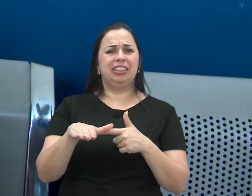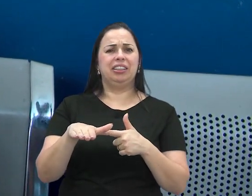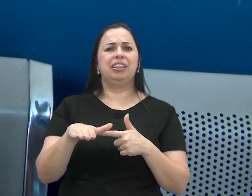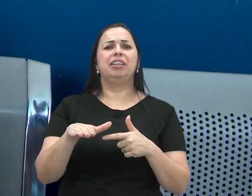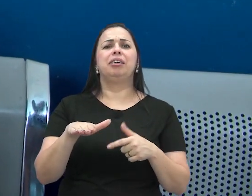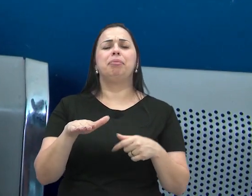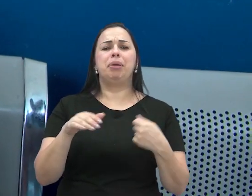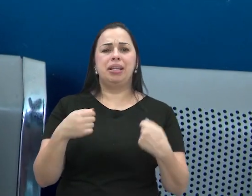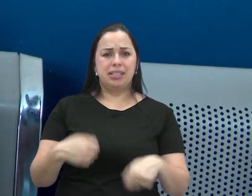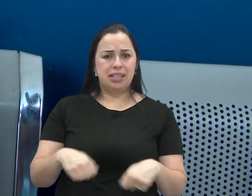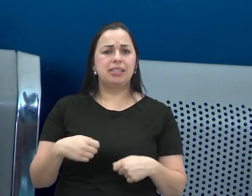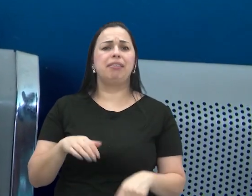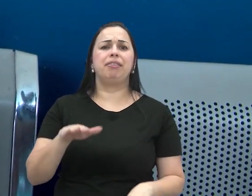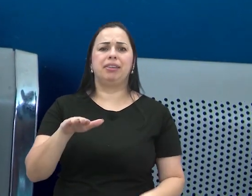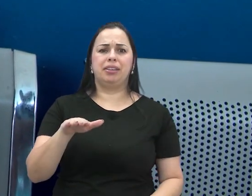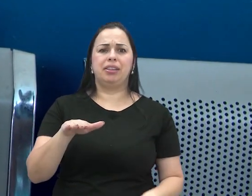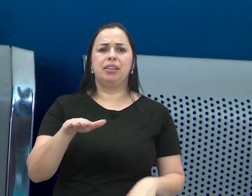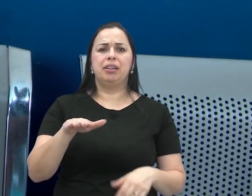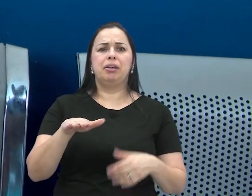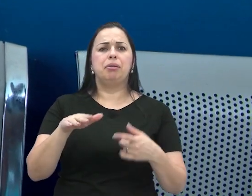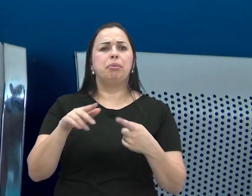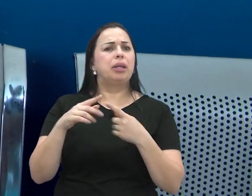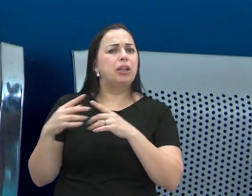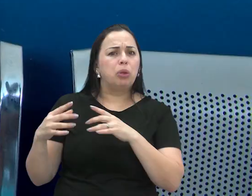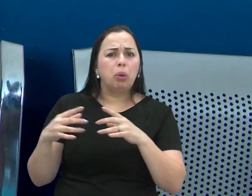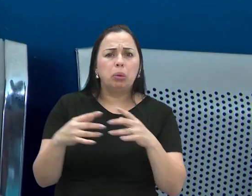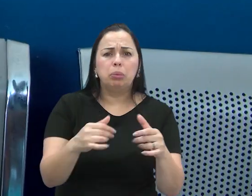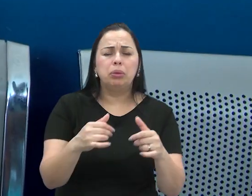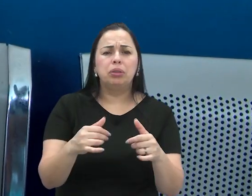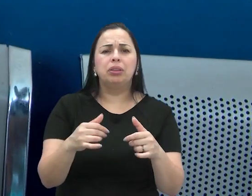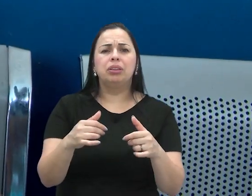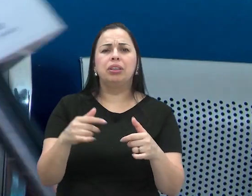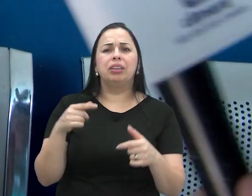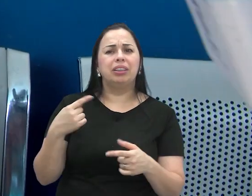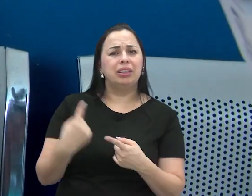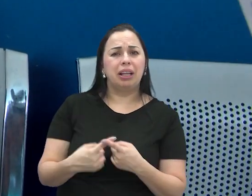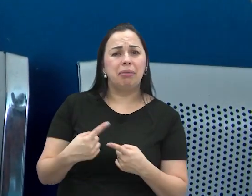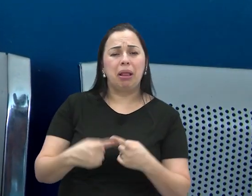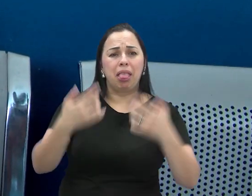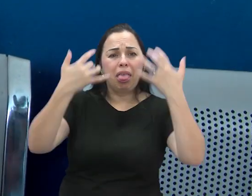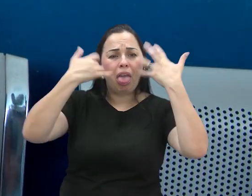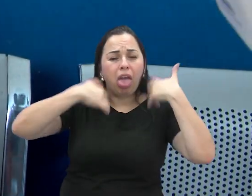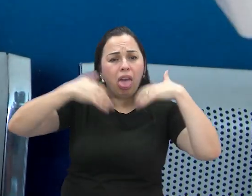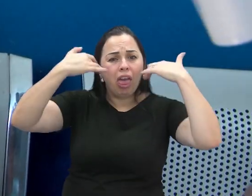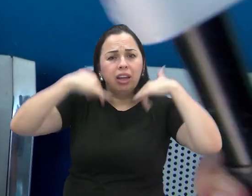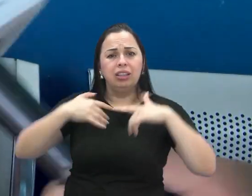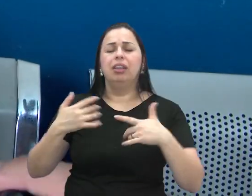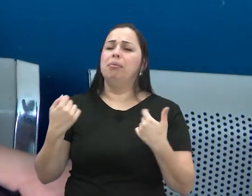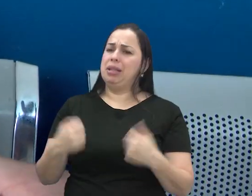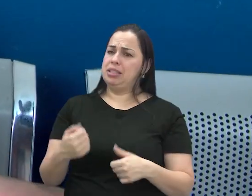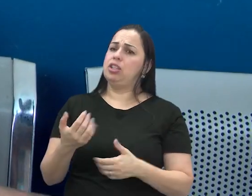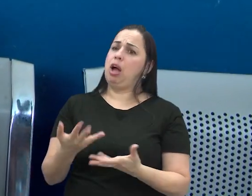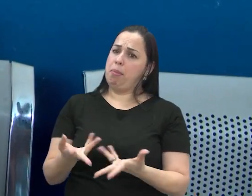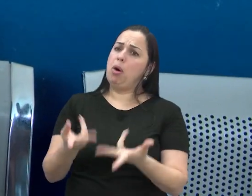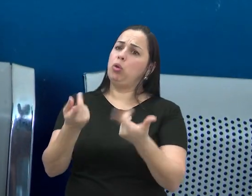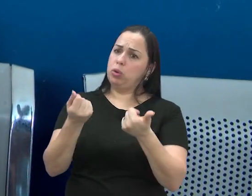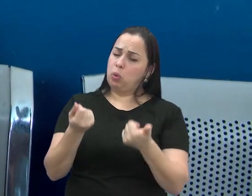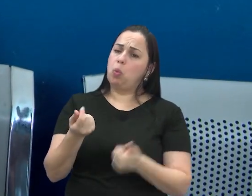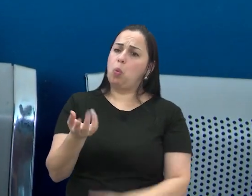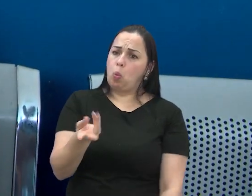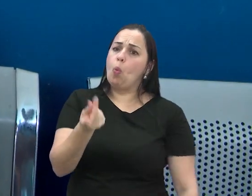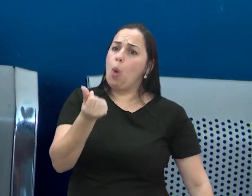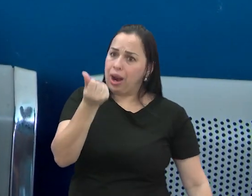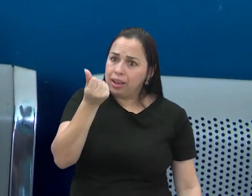Tem que vir com uma sacolinha no banco, porque chega aqui todo mundo molhado. Então, se vai aumentar o valor, tem que aumentar a qualidade. A qualidade,